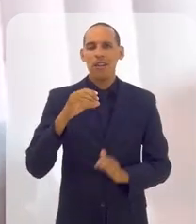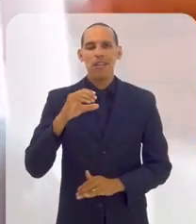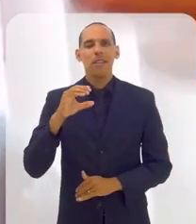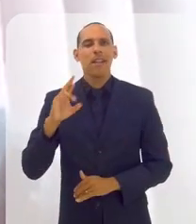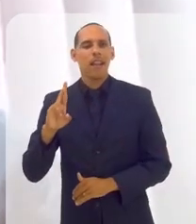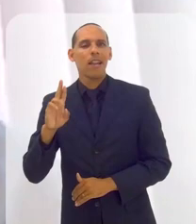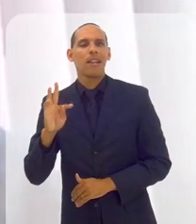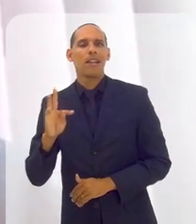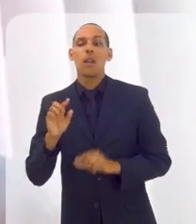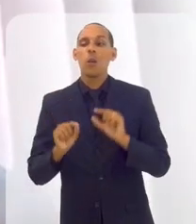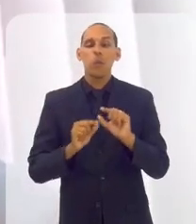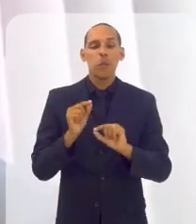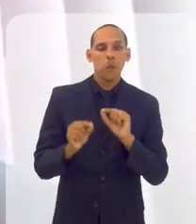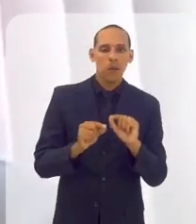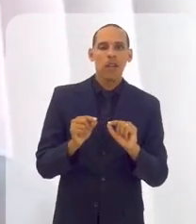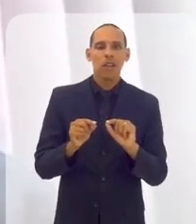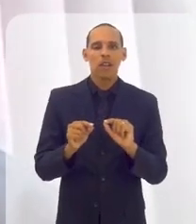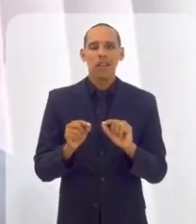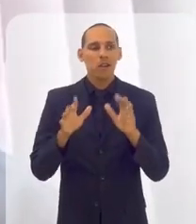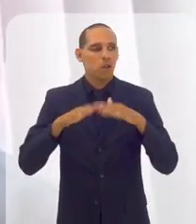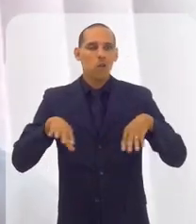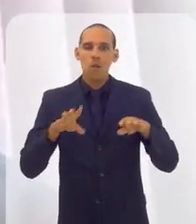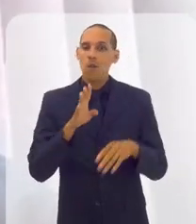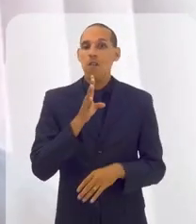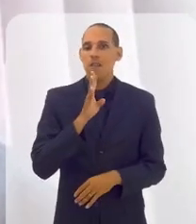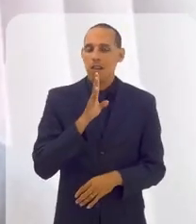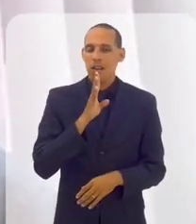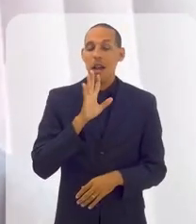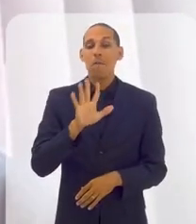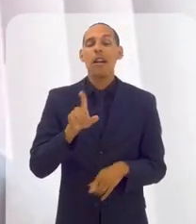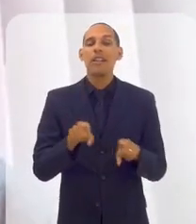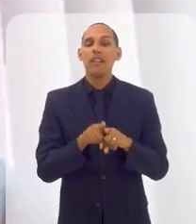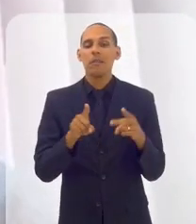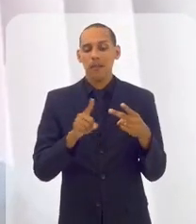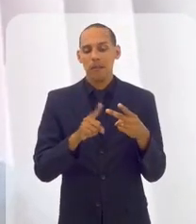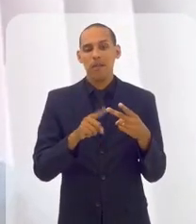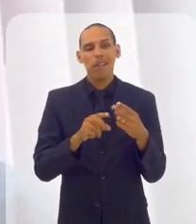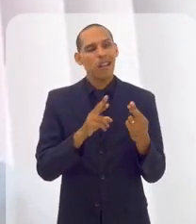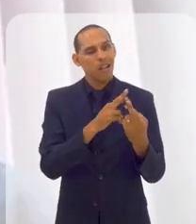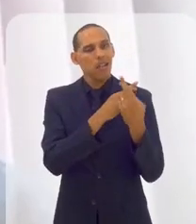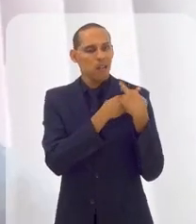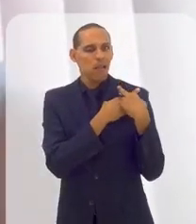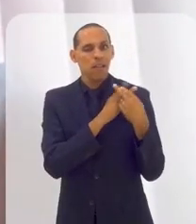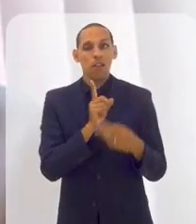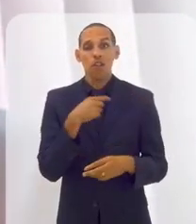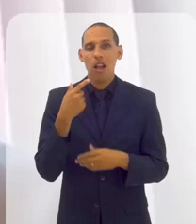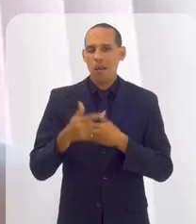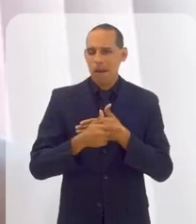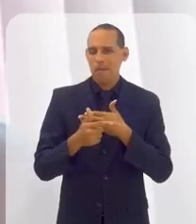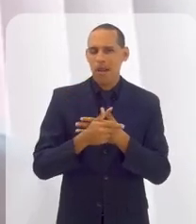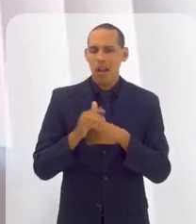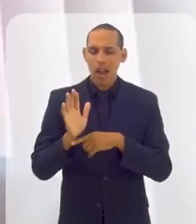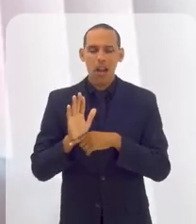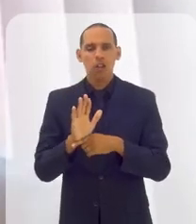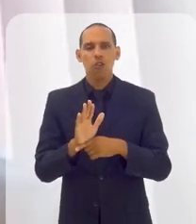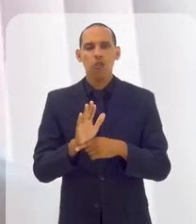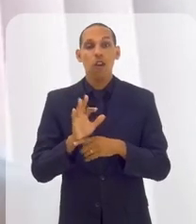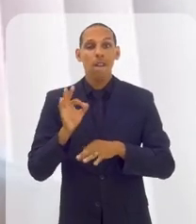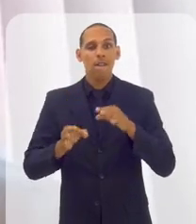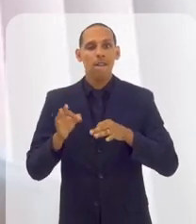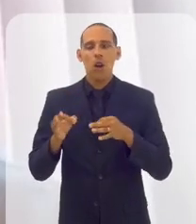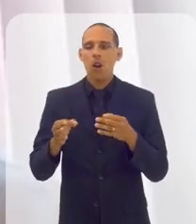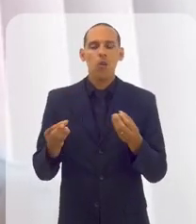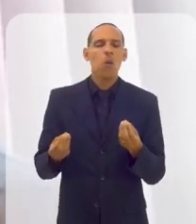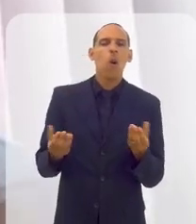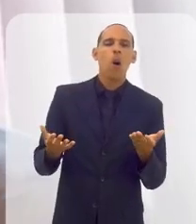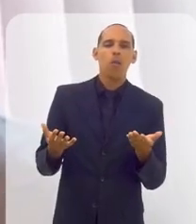mostrar o porquê da CRT, para fazer o CRT conhecido. O segundo, porque é uma responsabilidade. Eu digo, qual é o grande papel, a grande ajuda que eu acho que